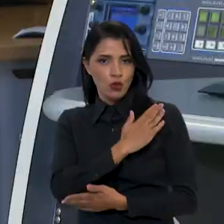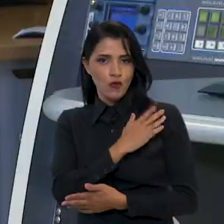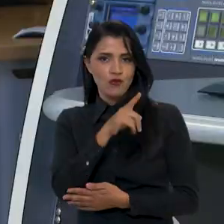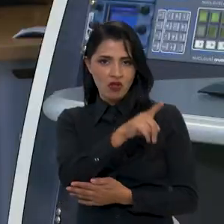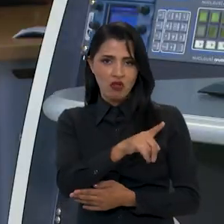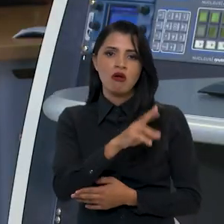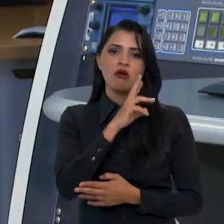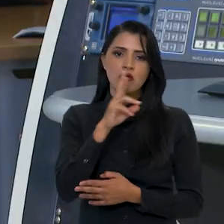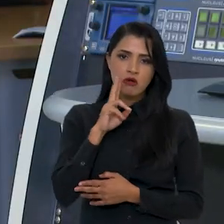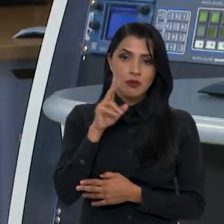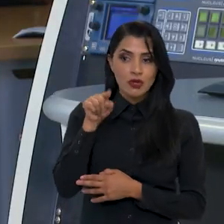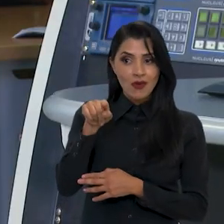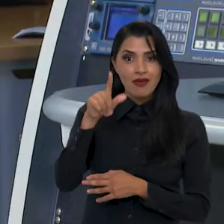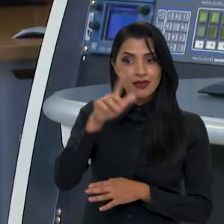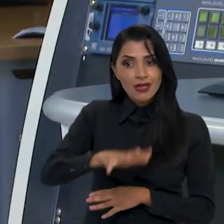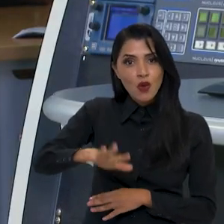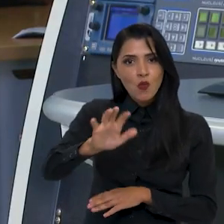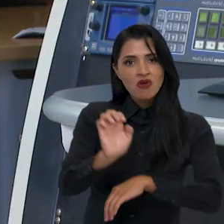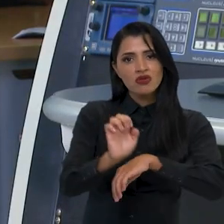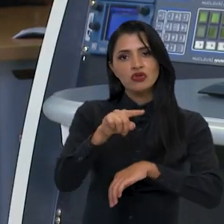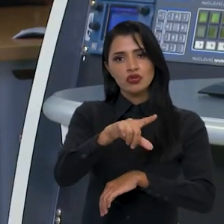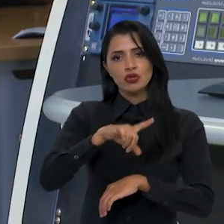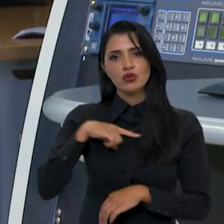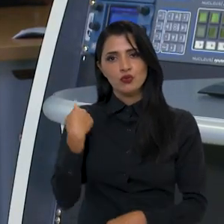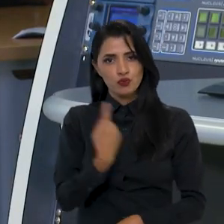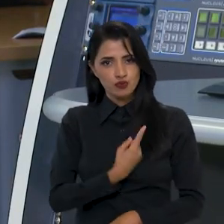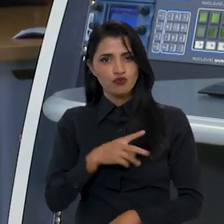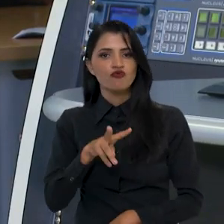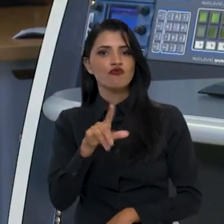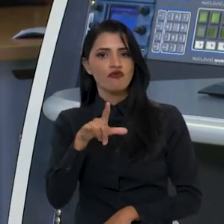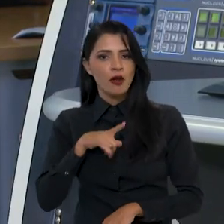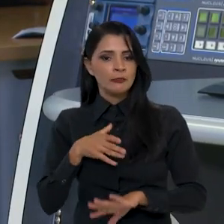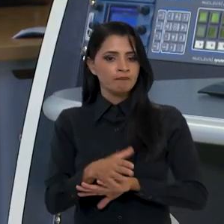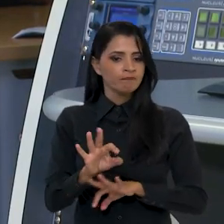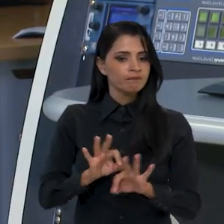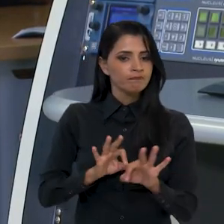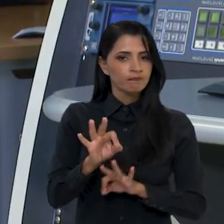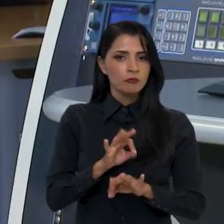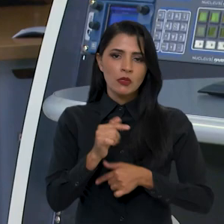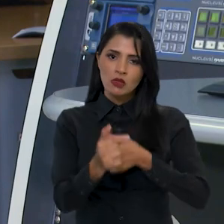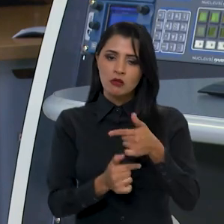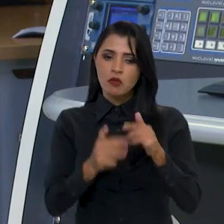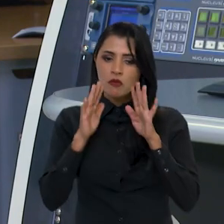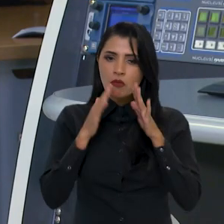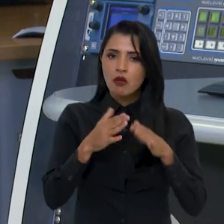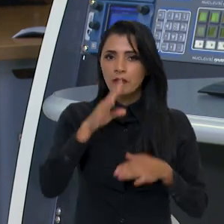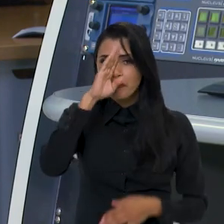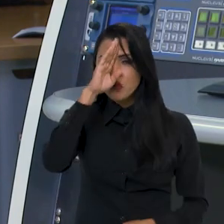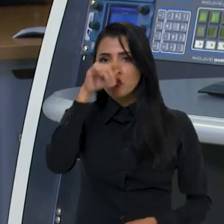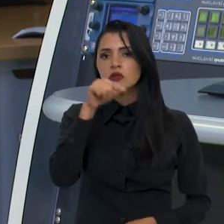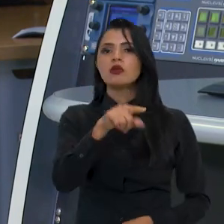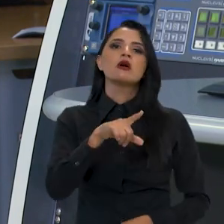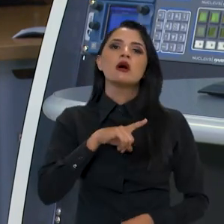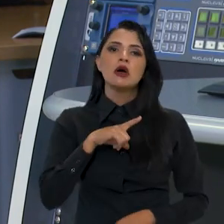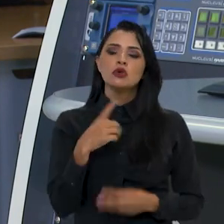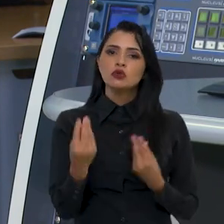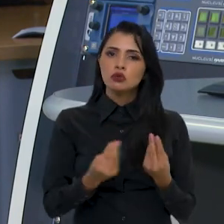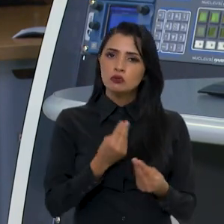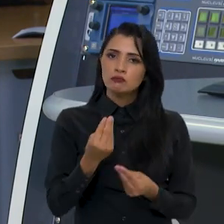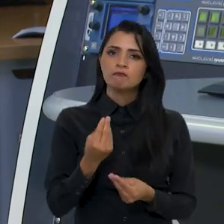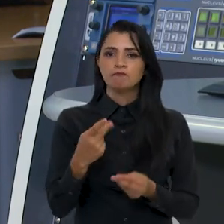em Roraima, essa, por exemplo, é uma das regiões que a gente vai estar planejando e estar trabalhando com